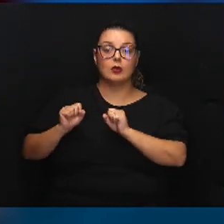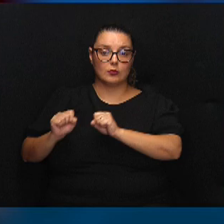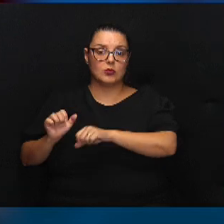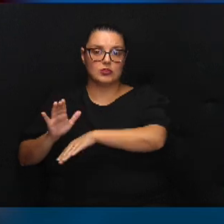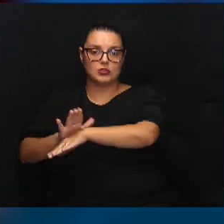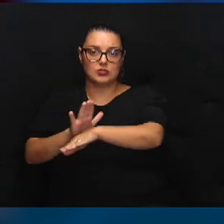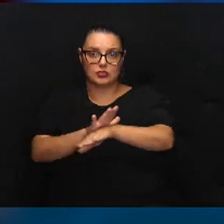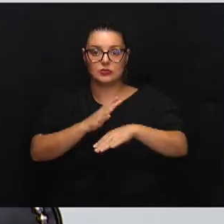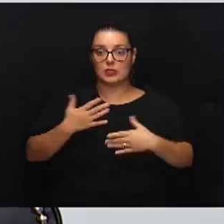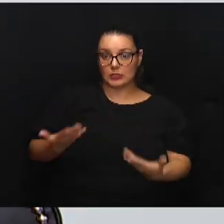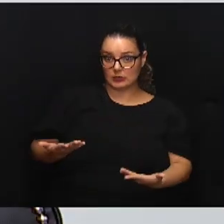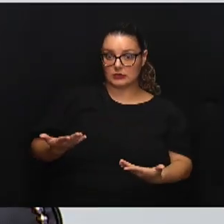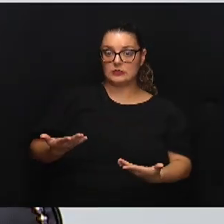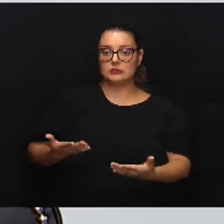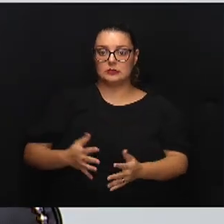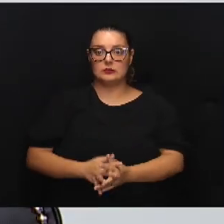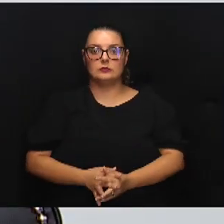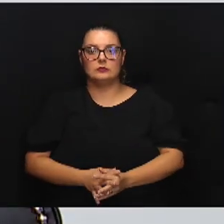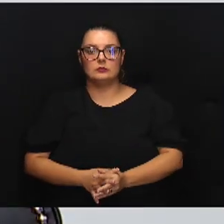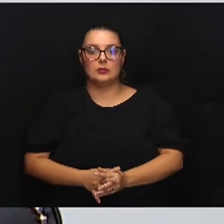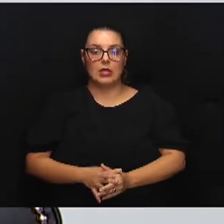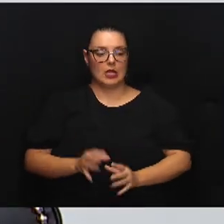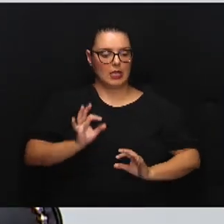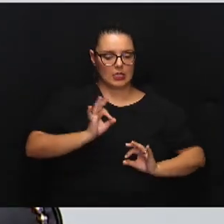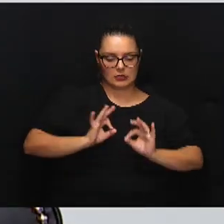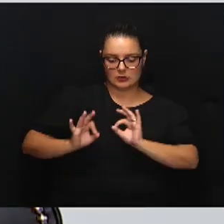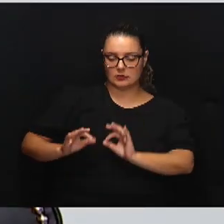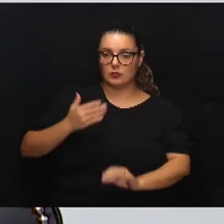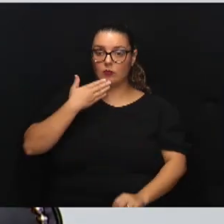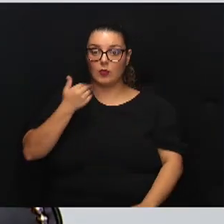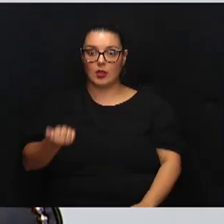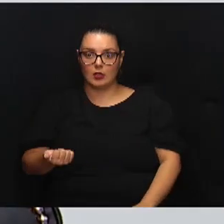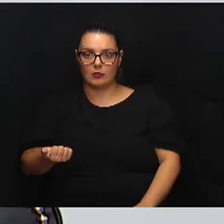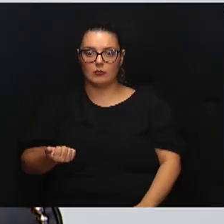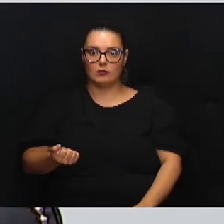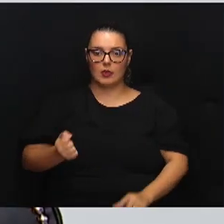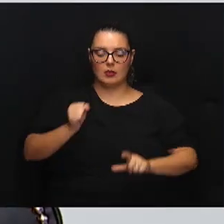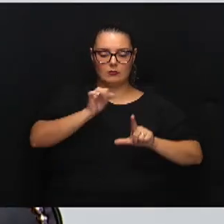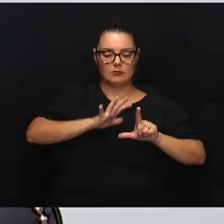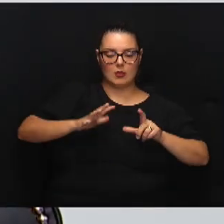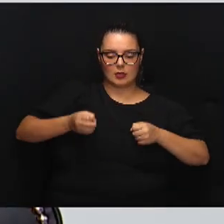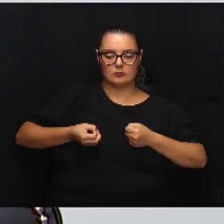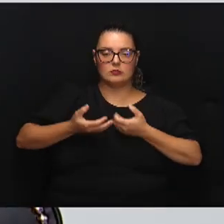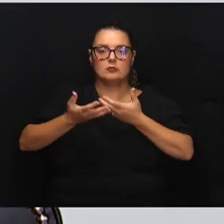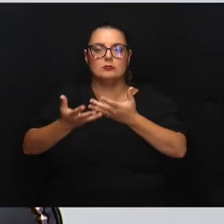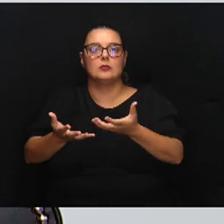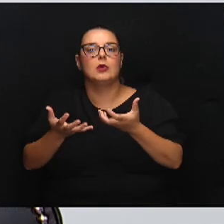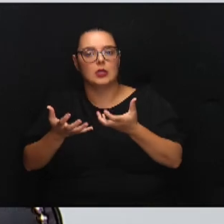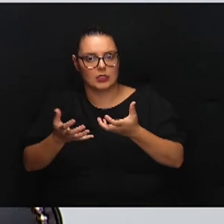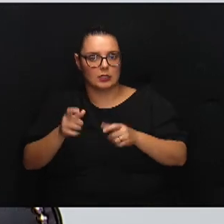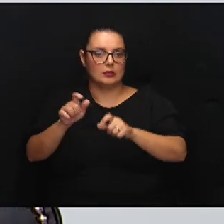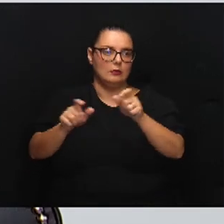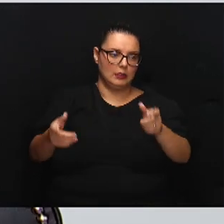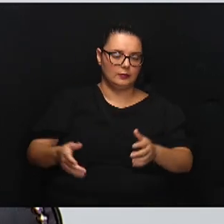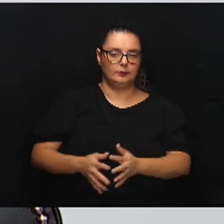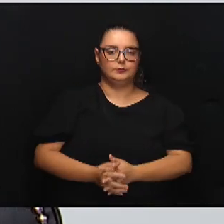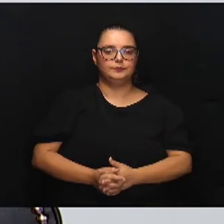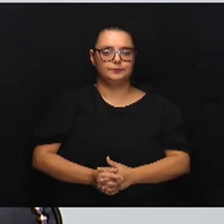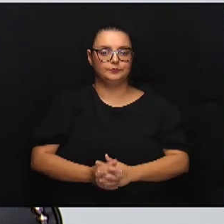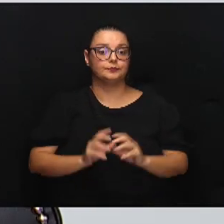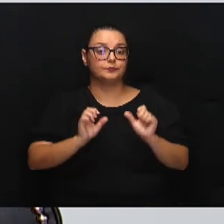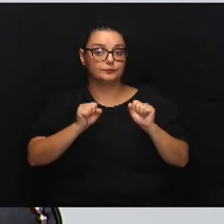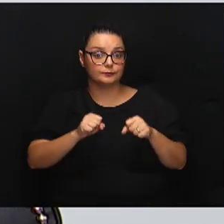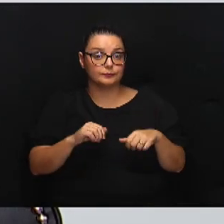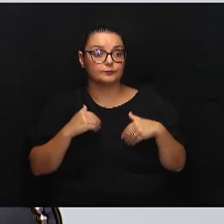ajudá-las, né, a se vestir melhor, a passar a imagem que você quer passar para o outro. Sim,